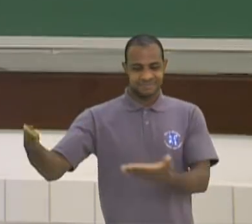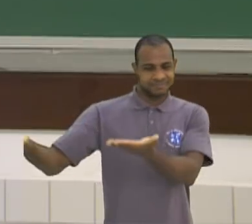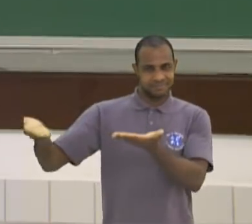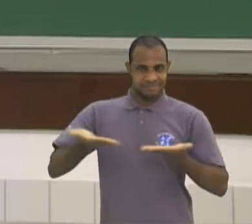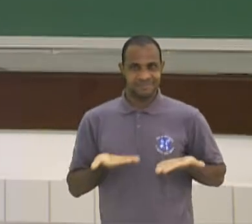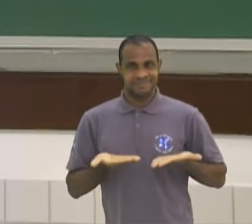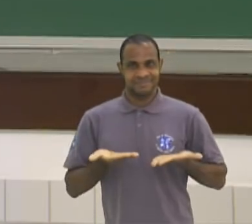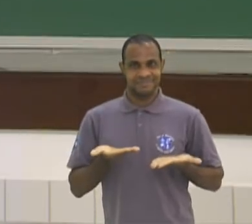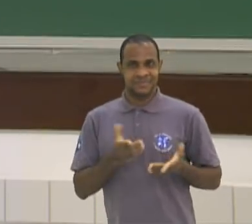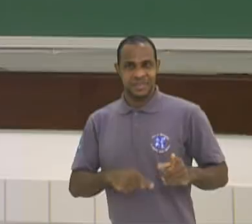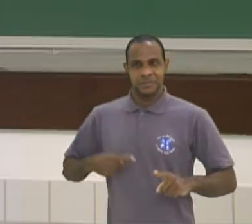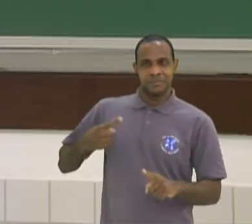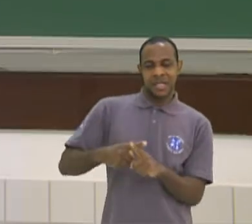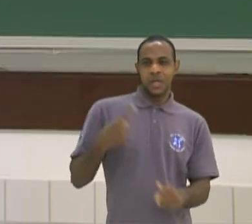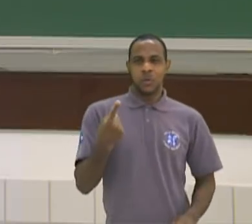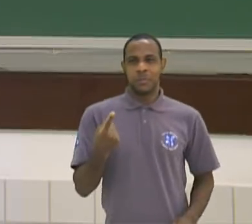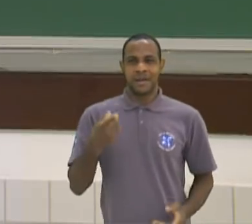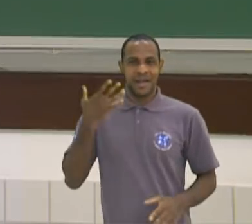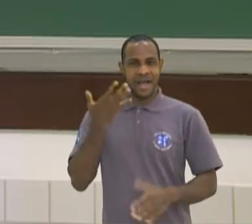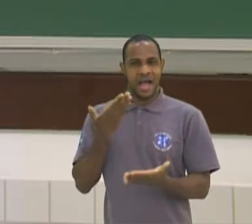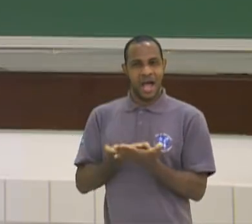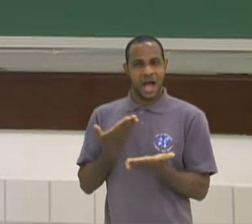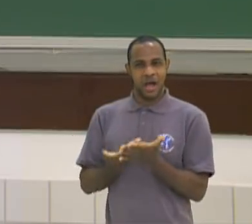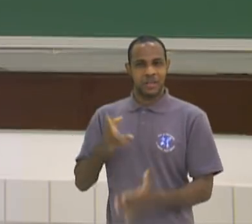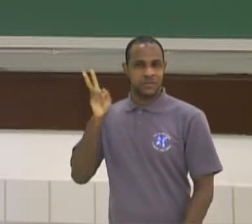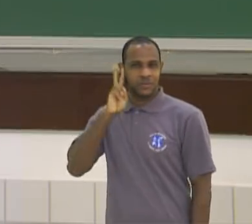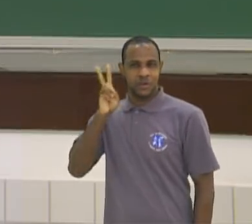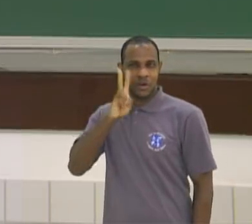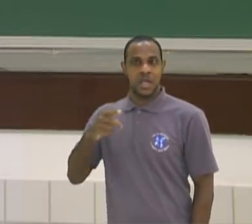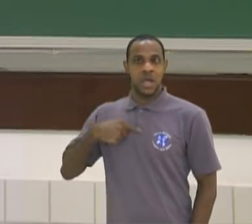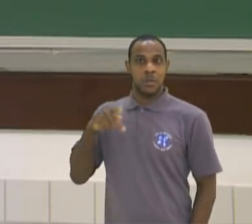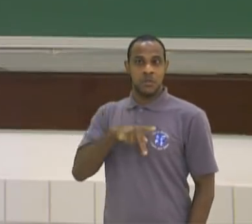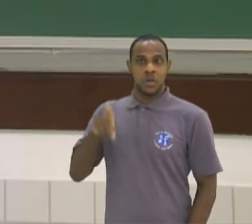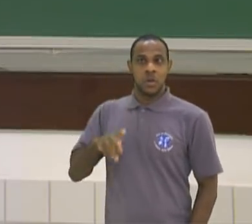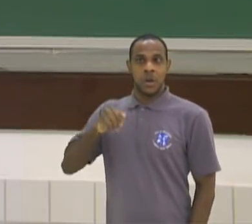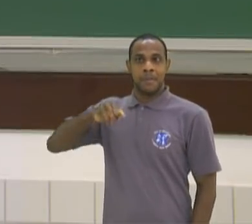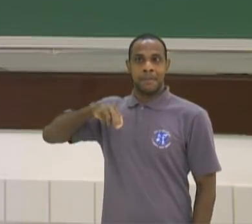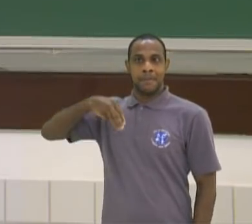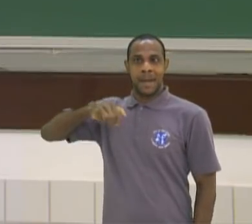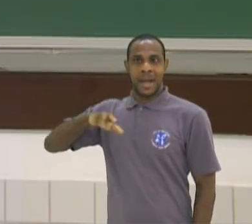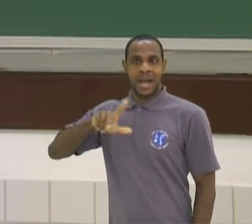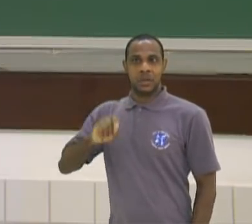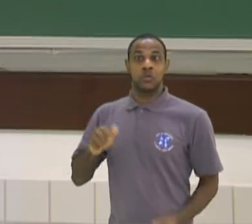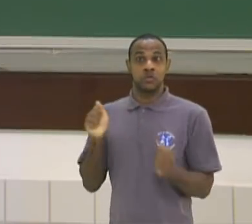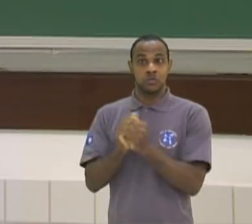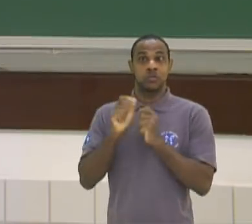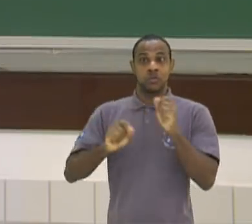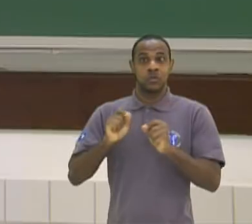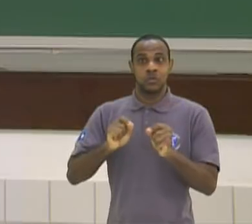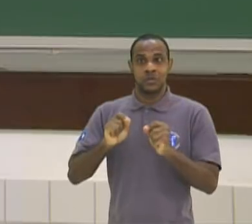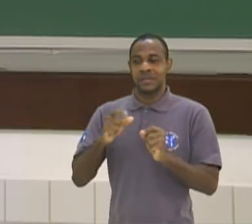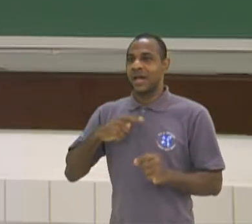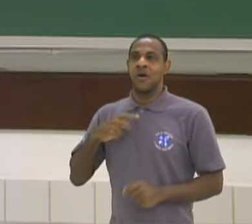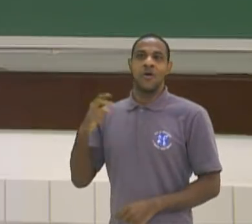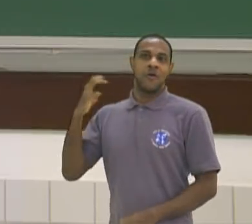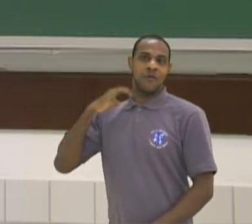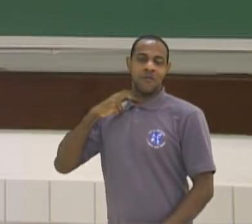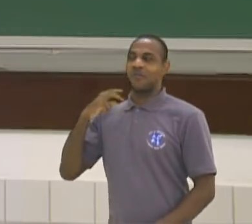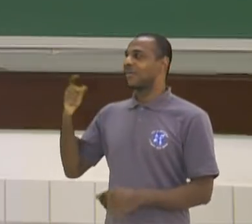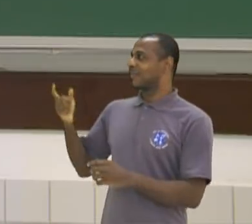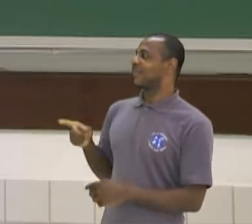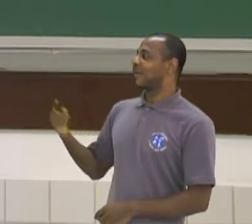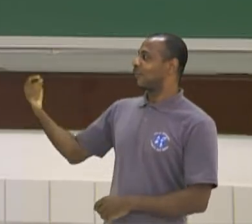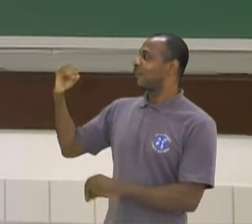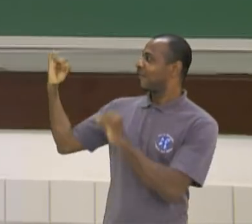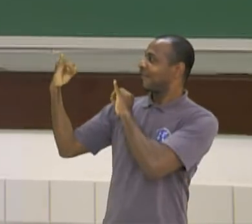Bem-vindos a mais uma aula de História. Eu sou o professor Marlon, junto comigo, com você, tá o Valdilson, dê um oi